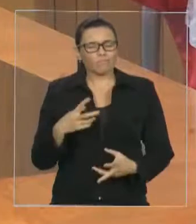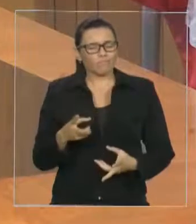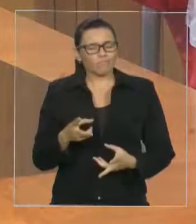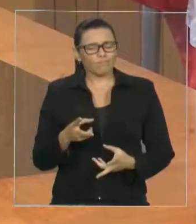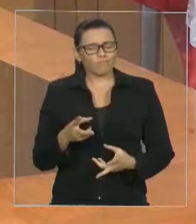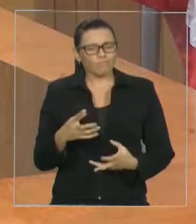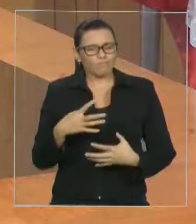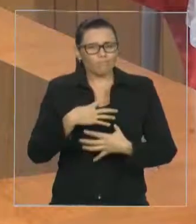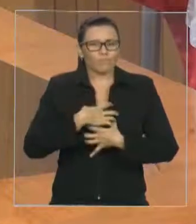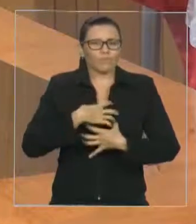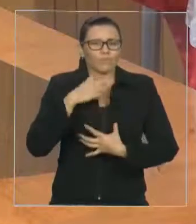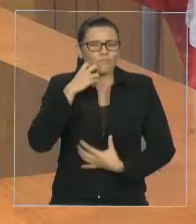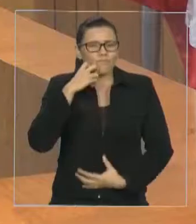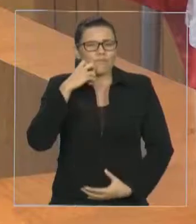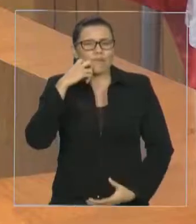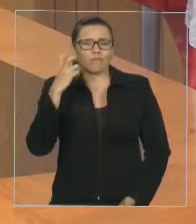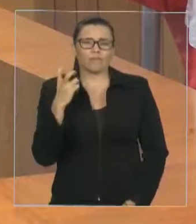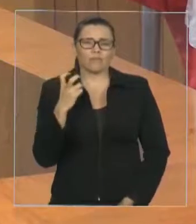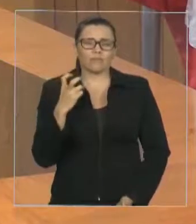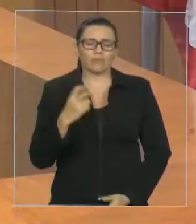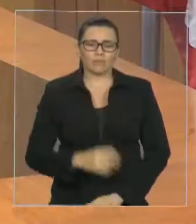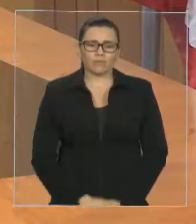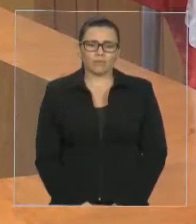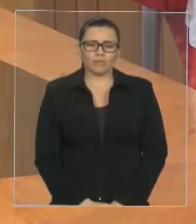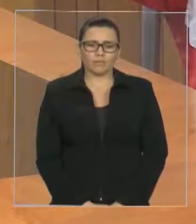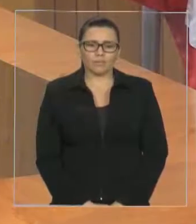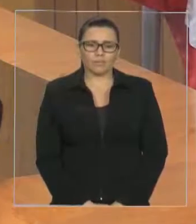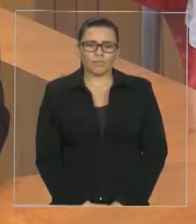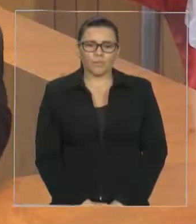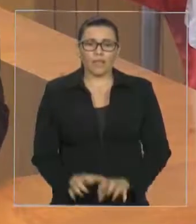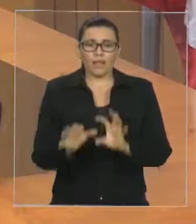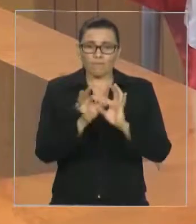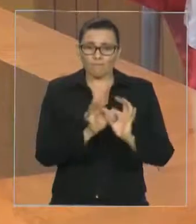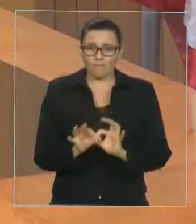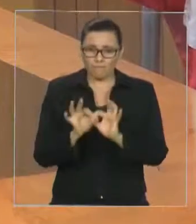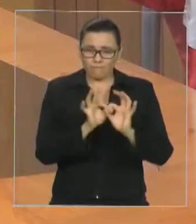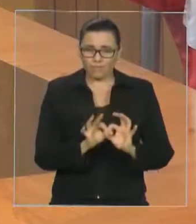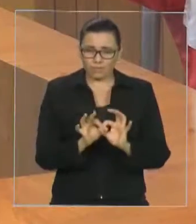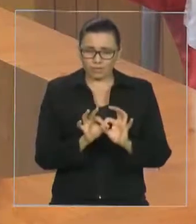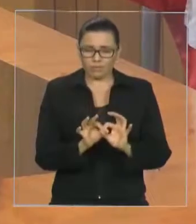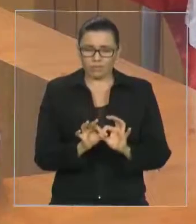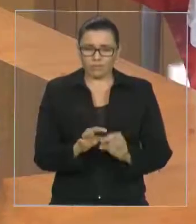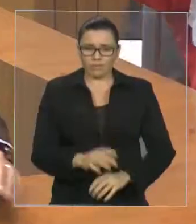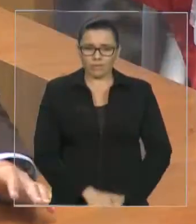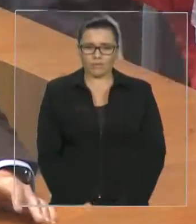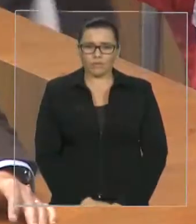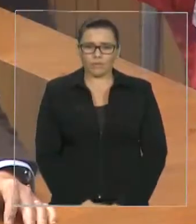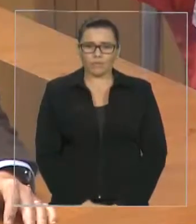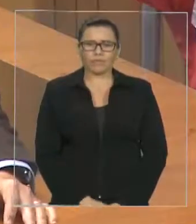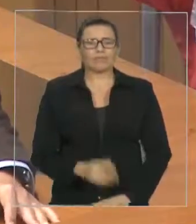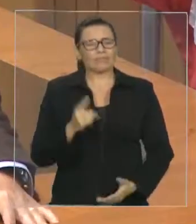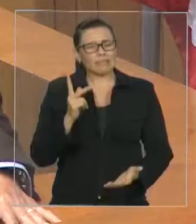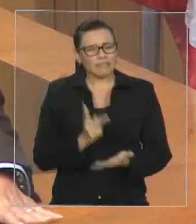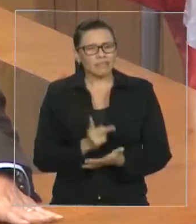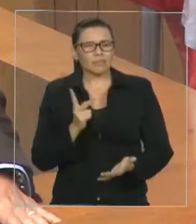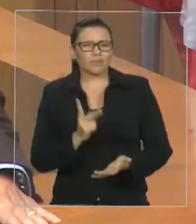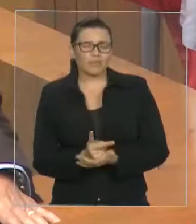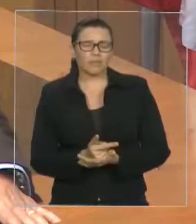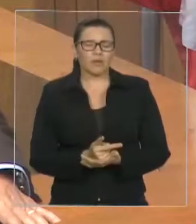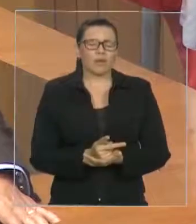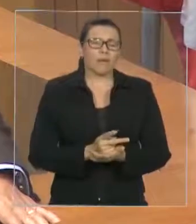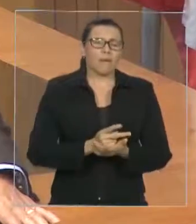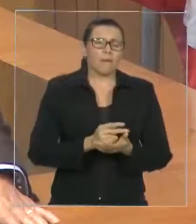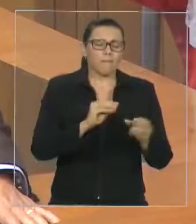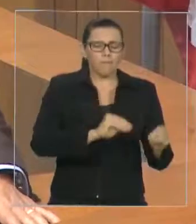maranhenses. E o motivo que a federação levou a transferir o jogo de Barra do